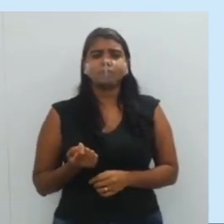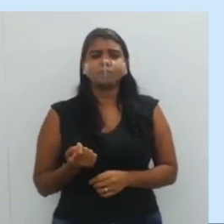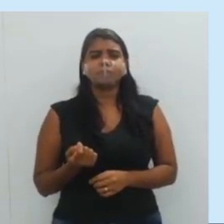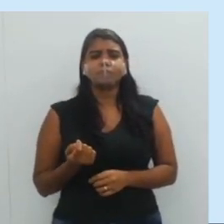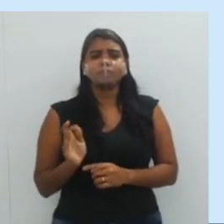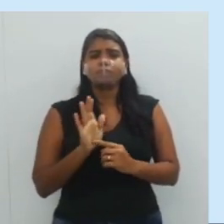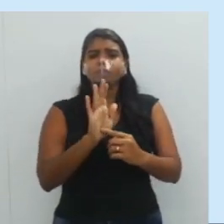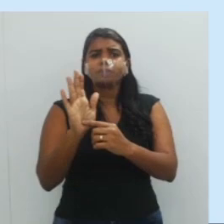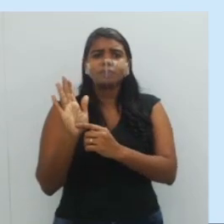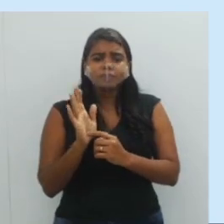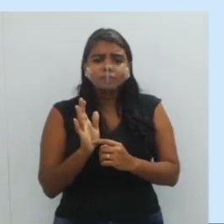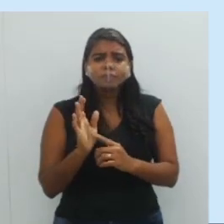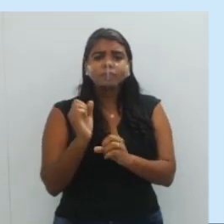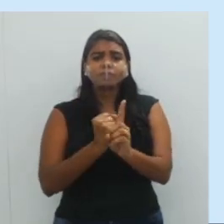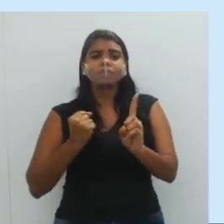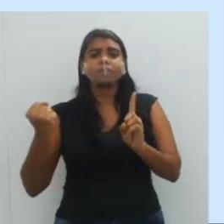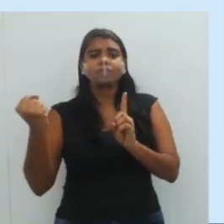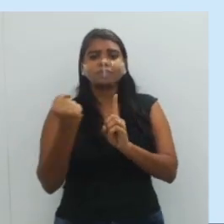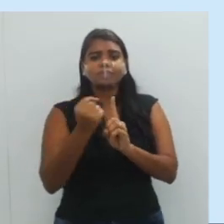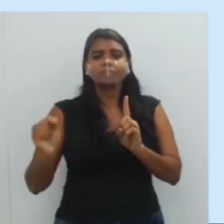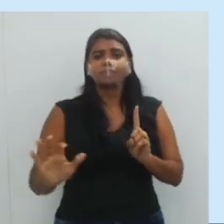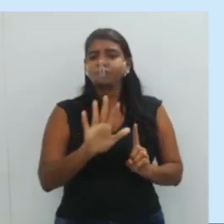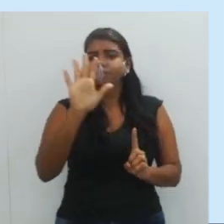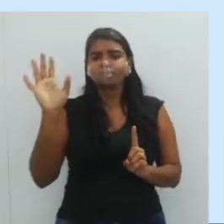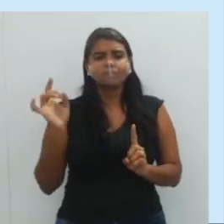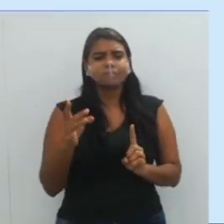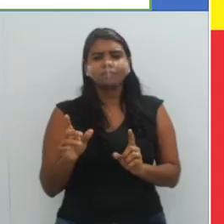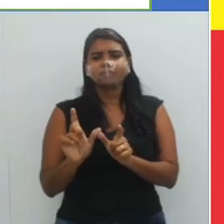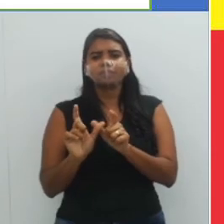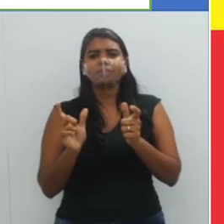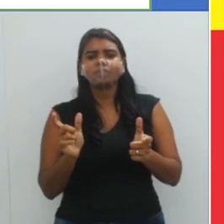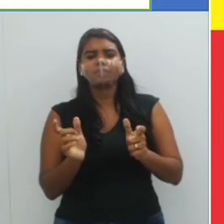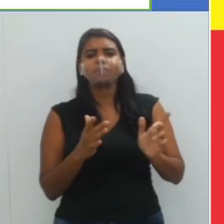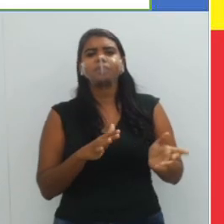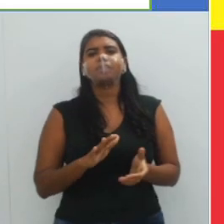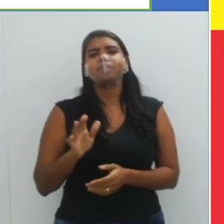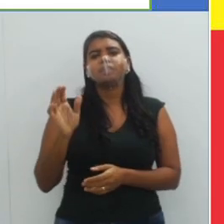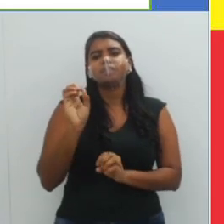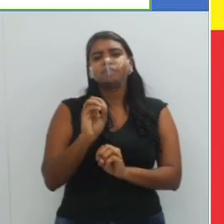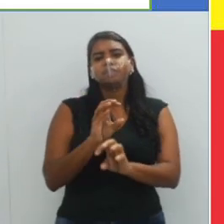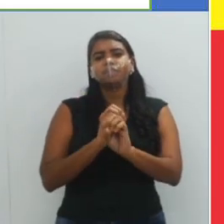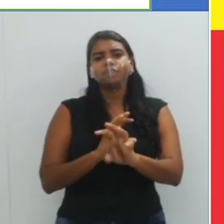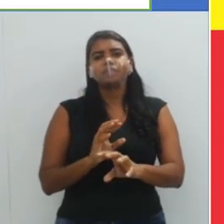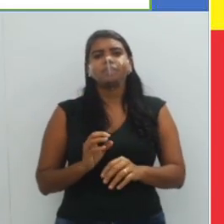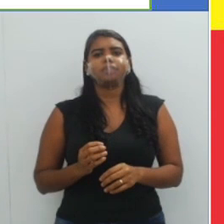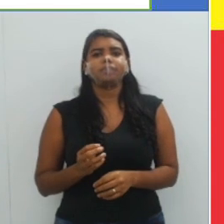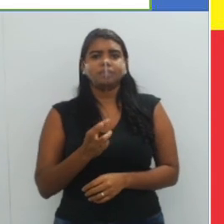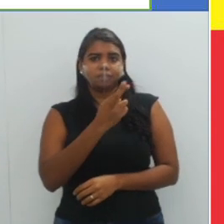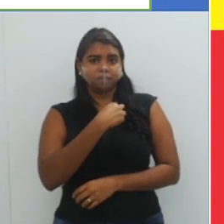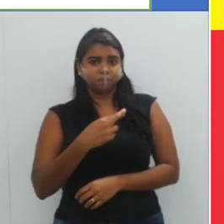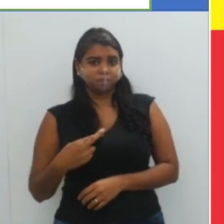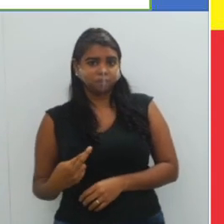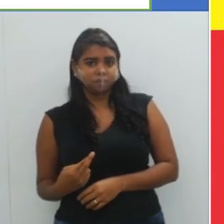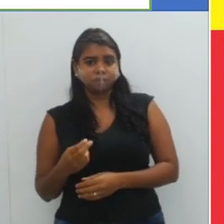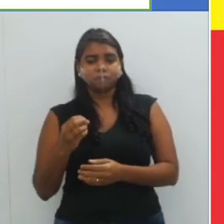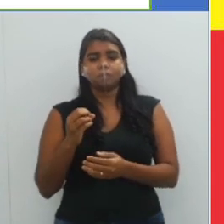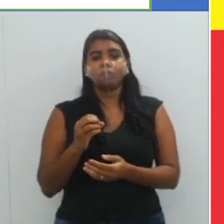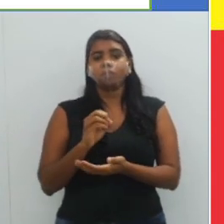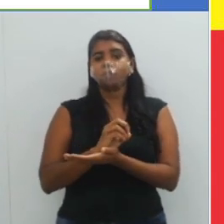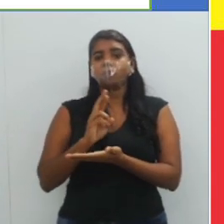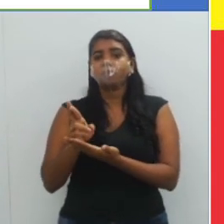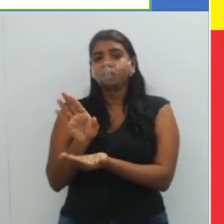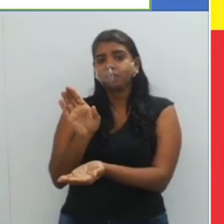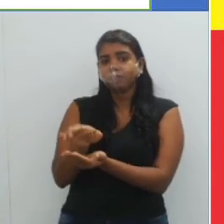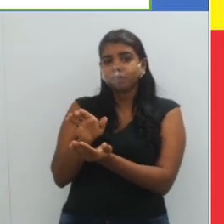pluralidade, sociedade plural e não singular. Ensino religioso De acordo com o currículo de